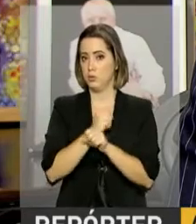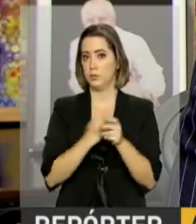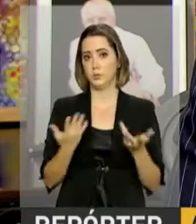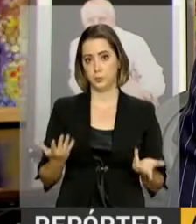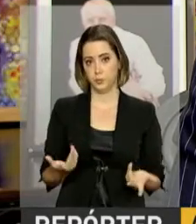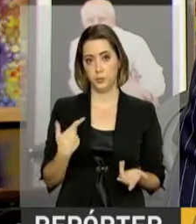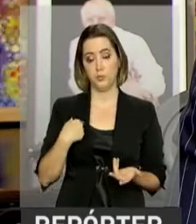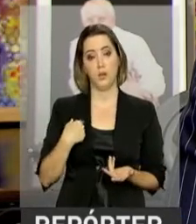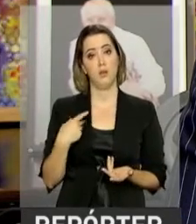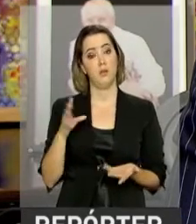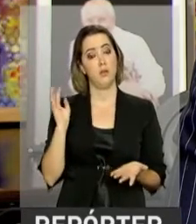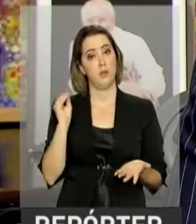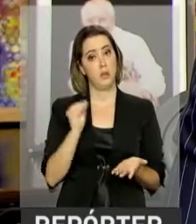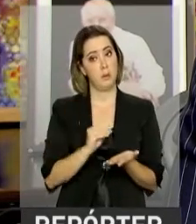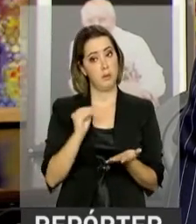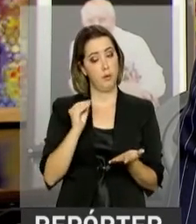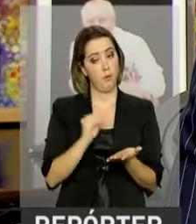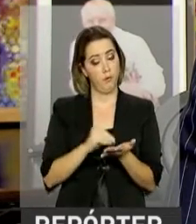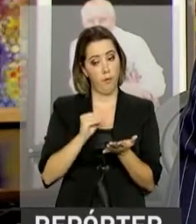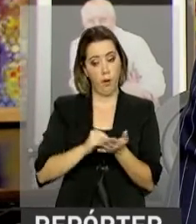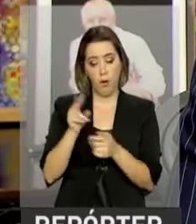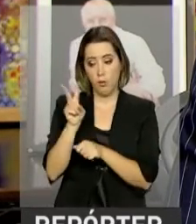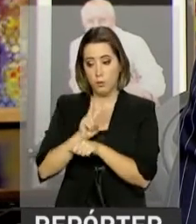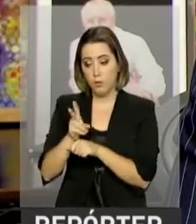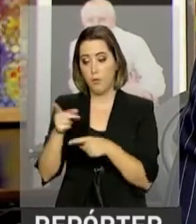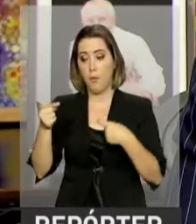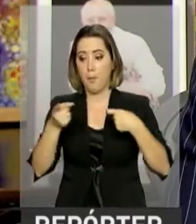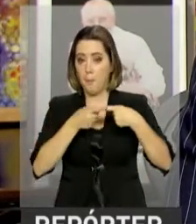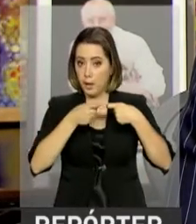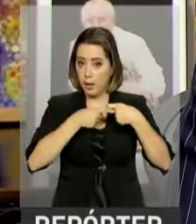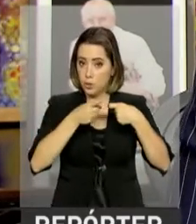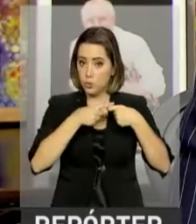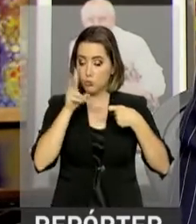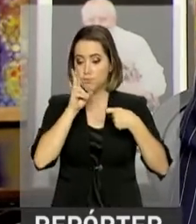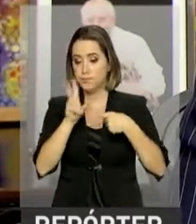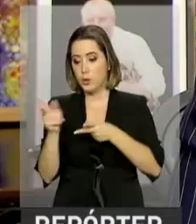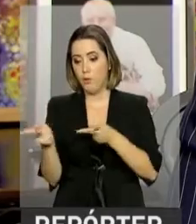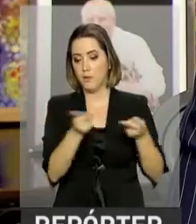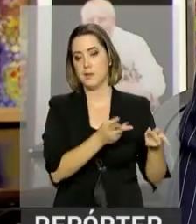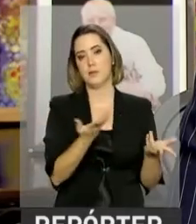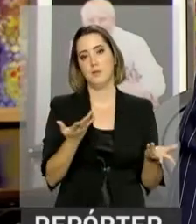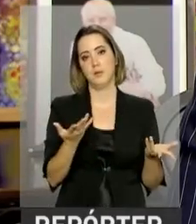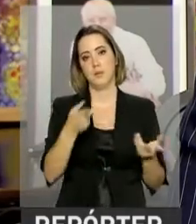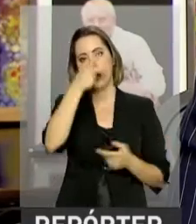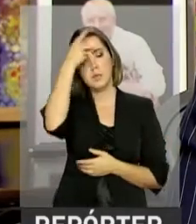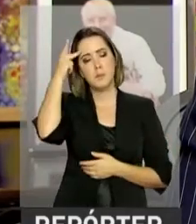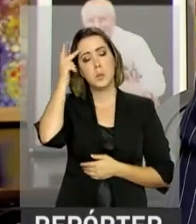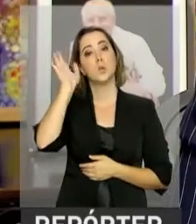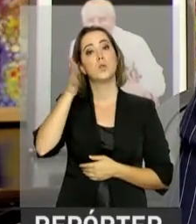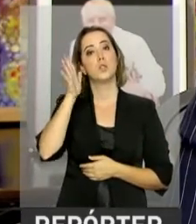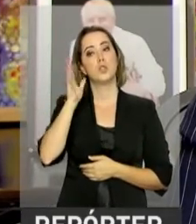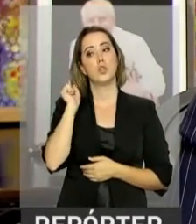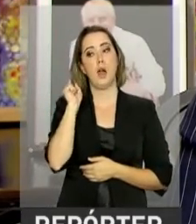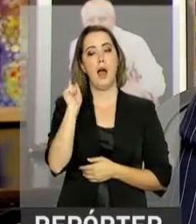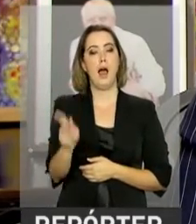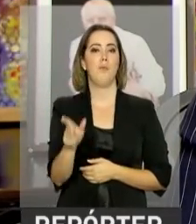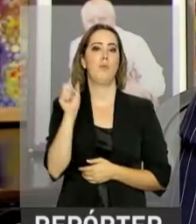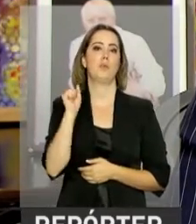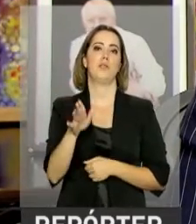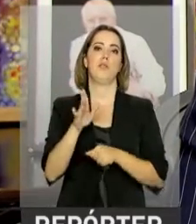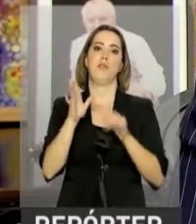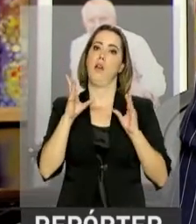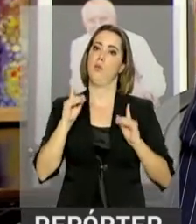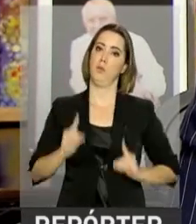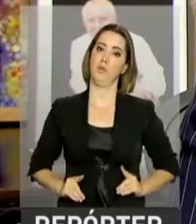estão sem nenhuma visão por perícia médica no caso dos aposentados por invalidez e todos aqueles menores